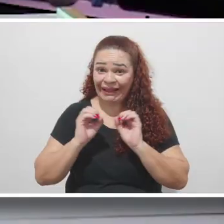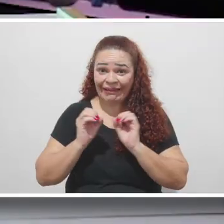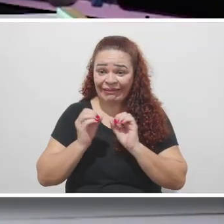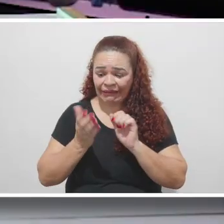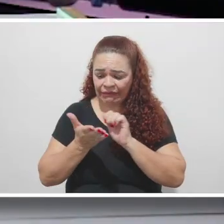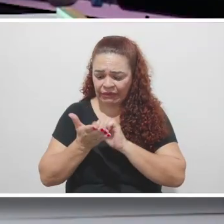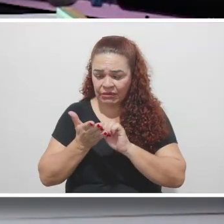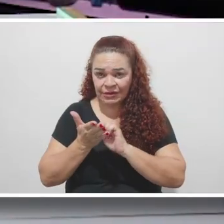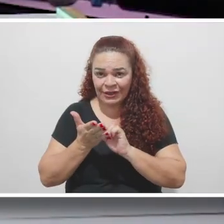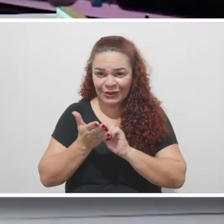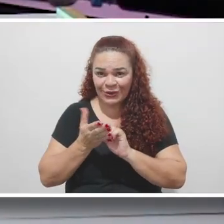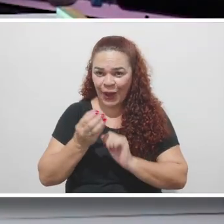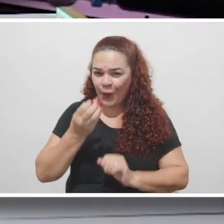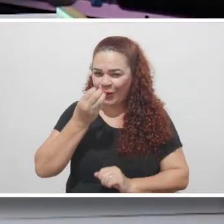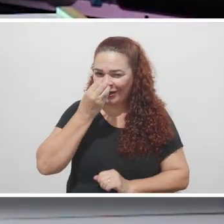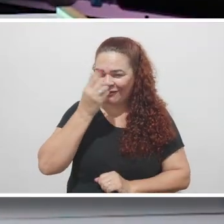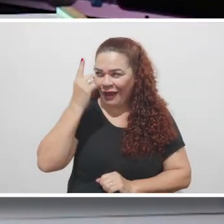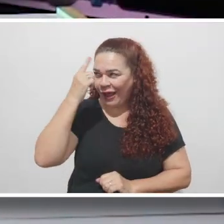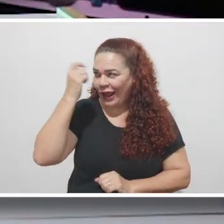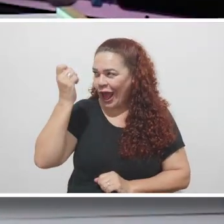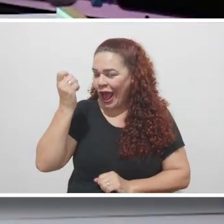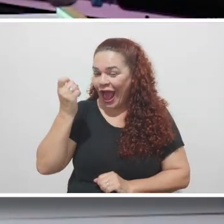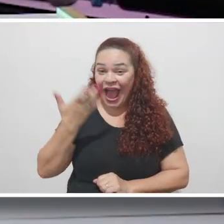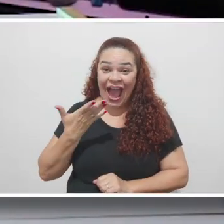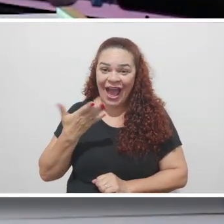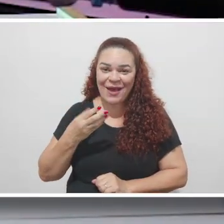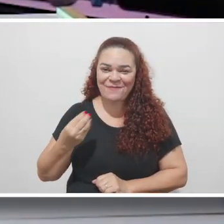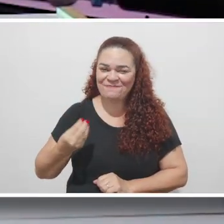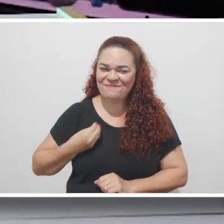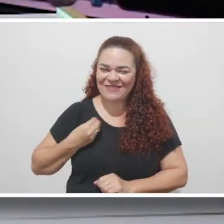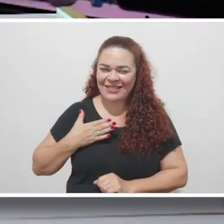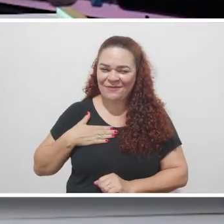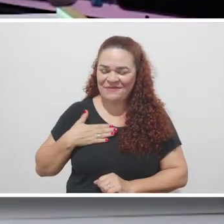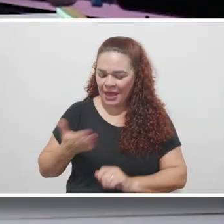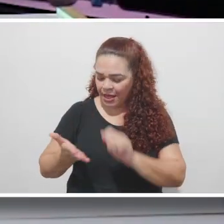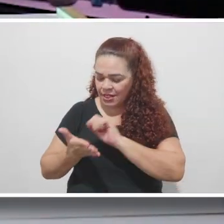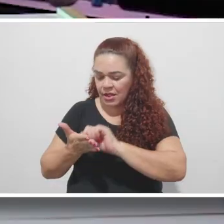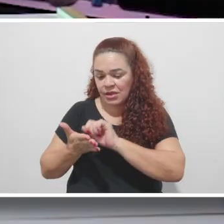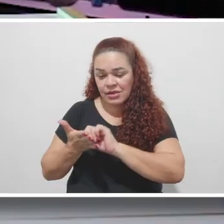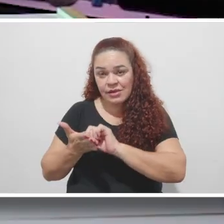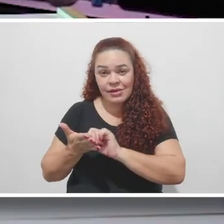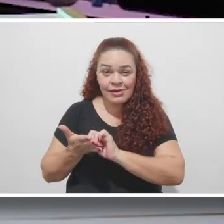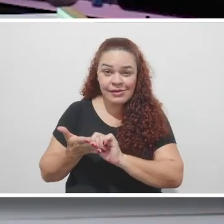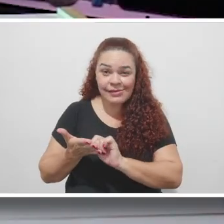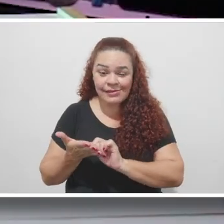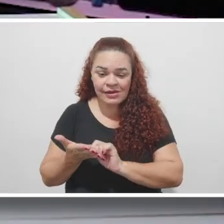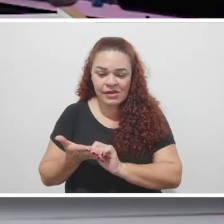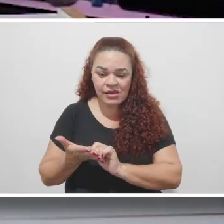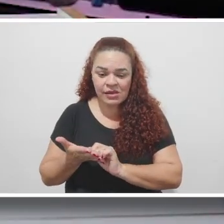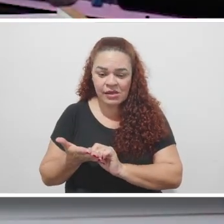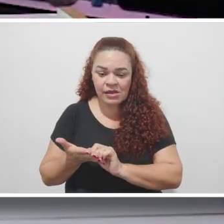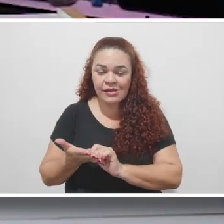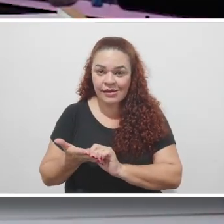Sem nada escrito, Olivia teve uma ideia: a de escrever a própria história.